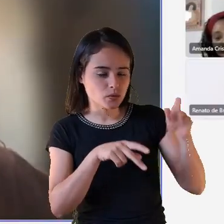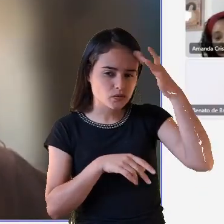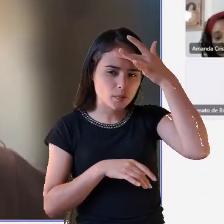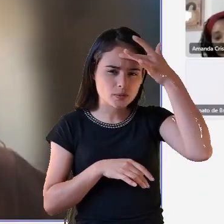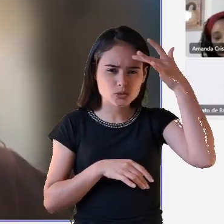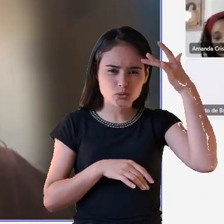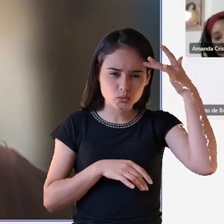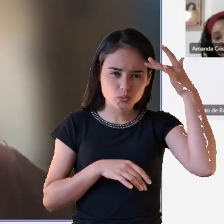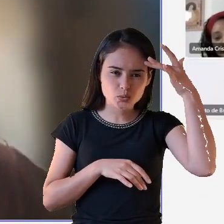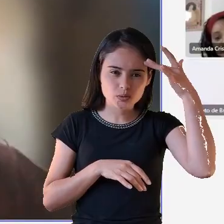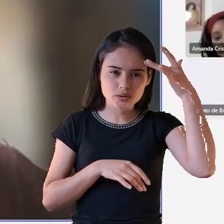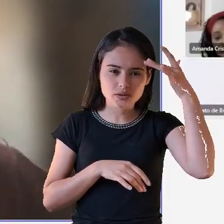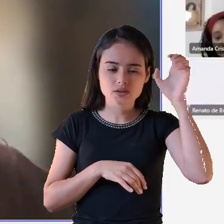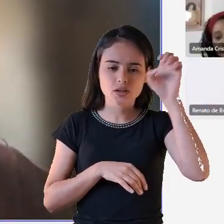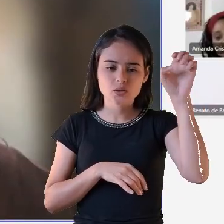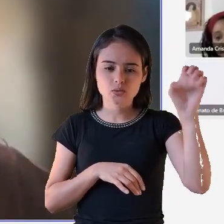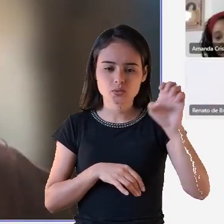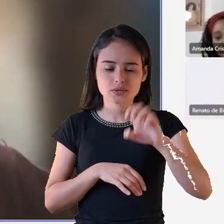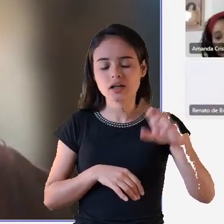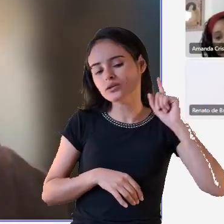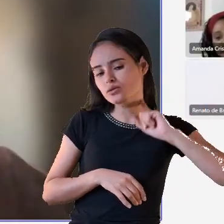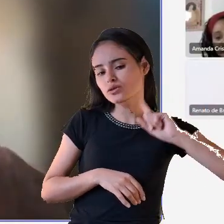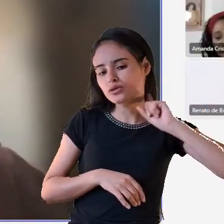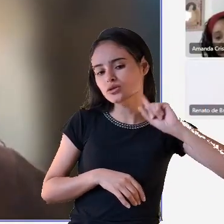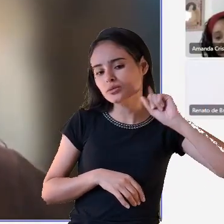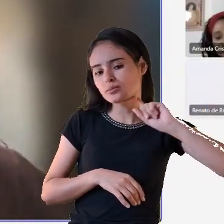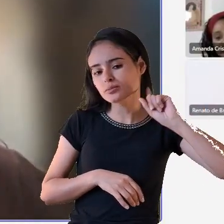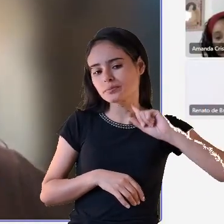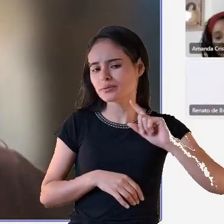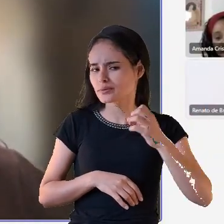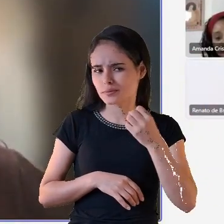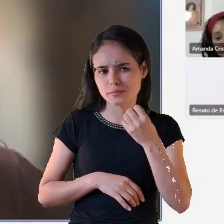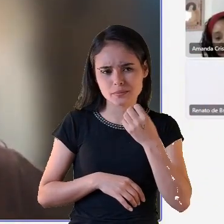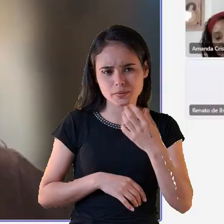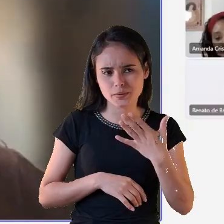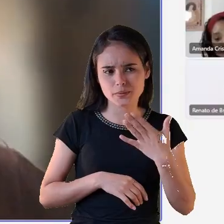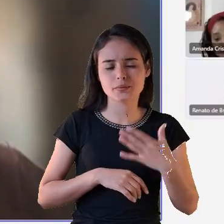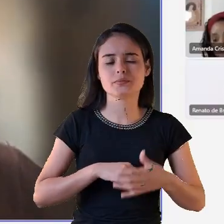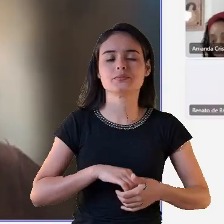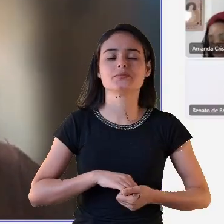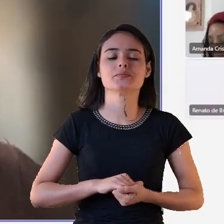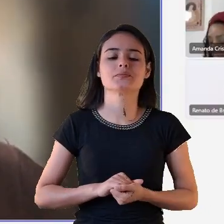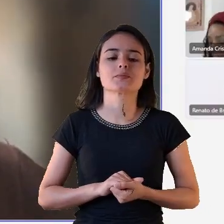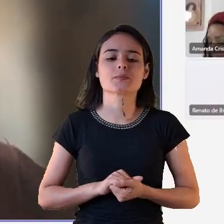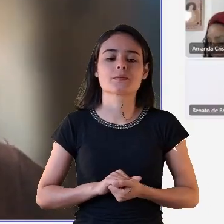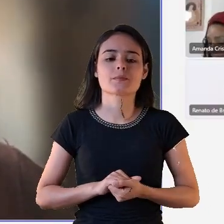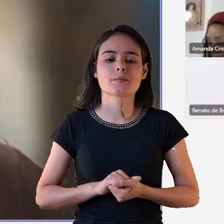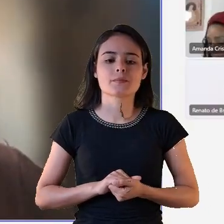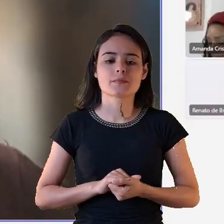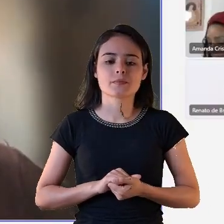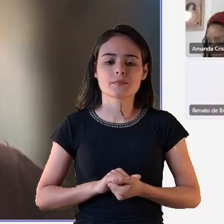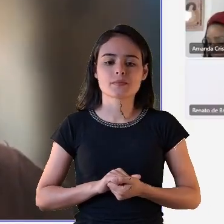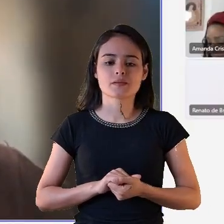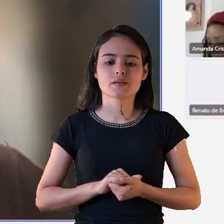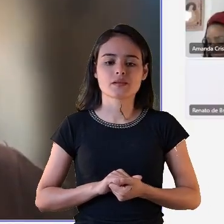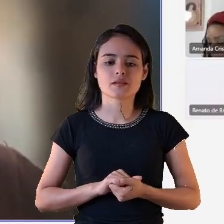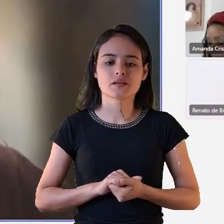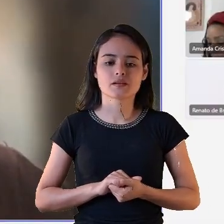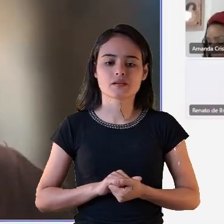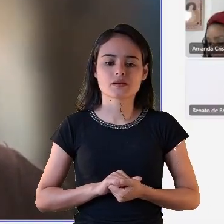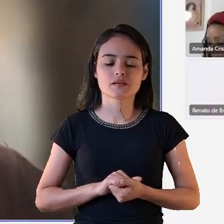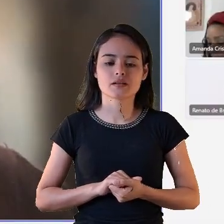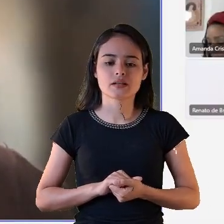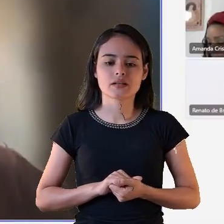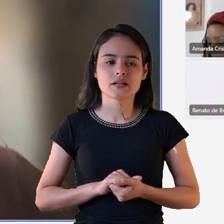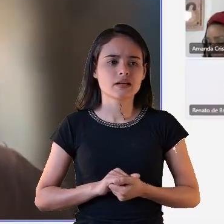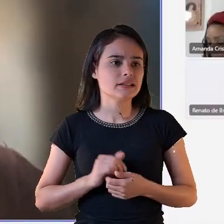por um bom tempo, né, nessa feira que também é muito querida, e falando, né, de assuntos